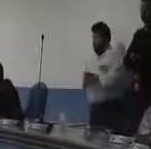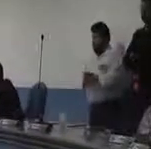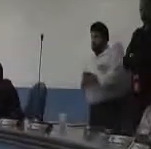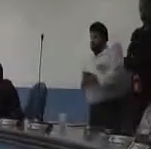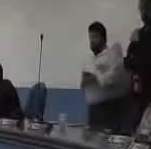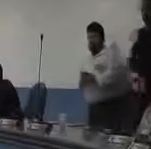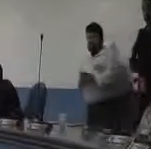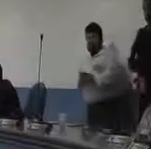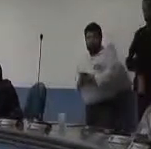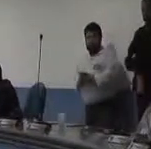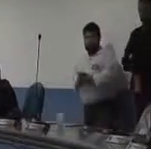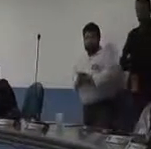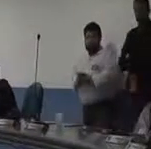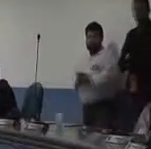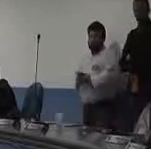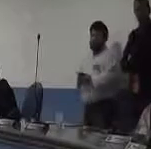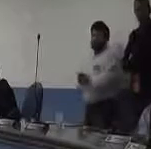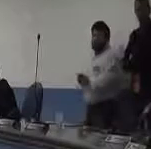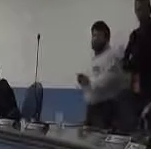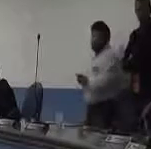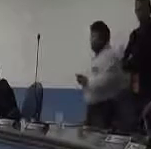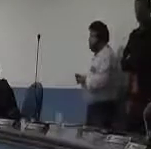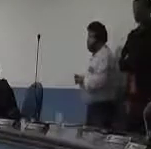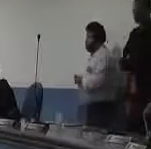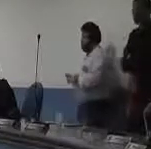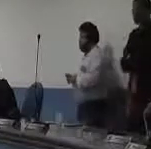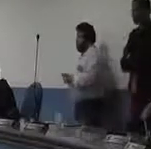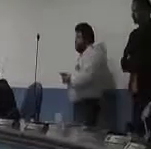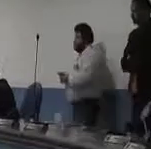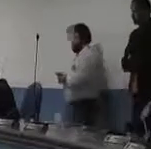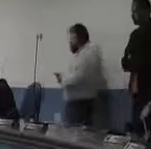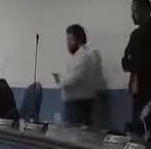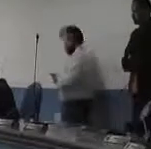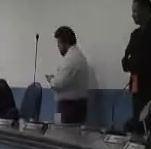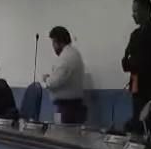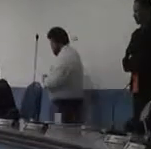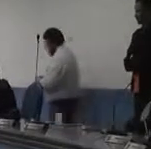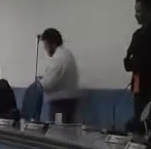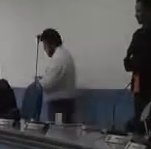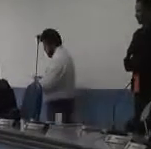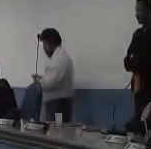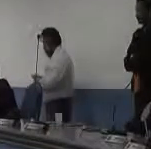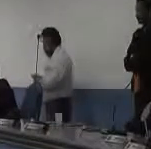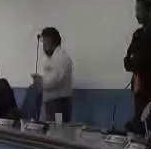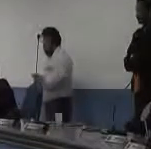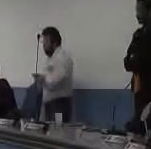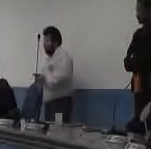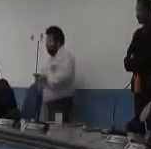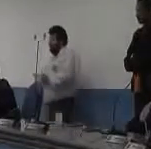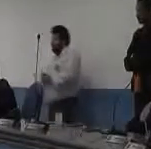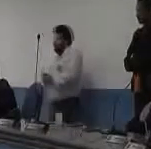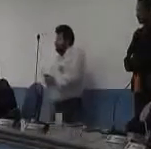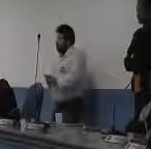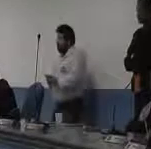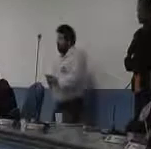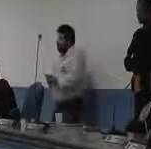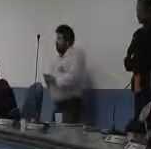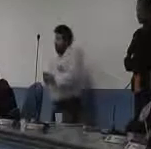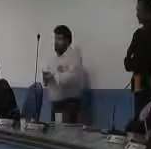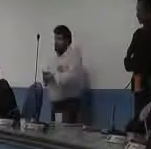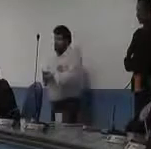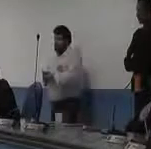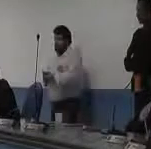foi colocada até pelo presidente Lucas Paiva, a questão do acordo que foi feito com a Justiça do